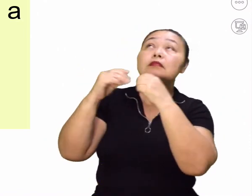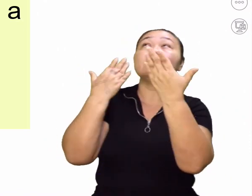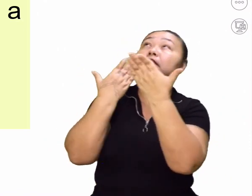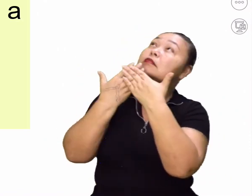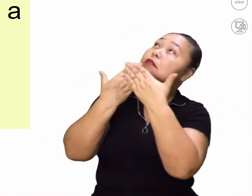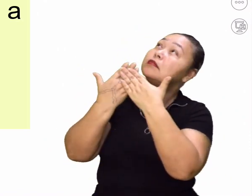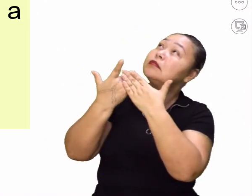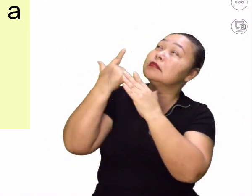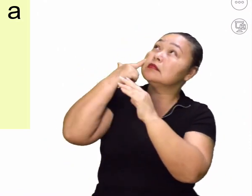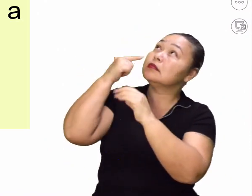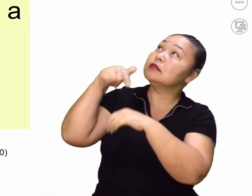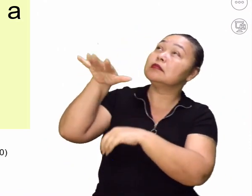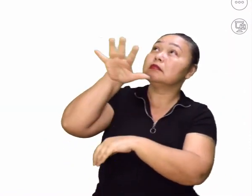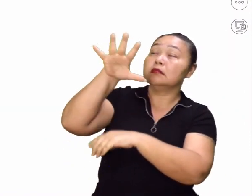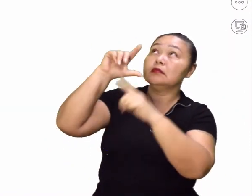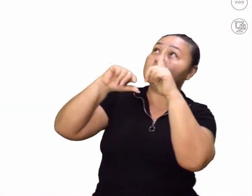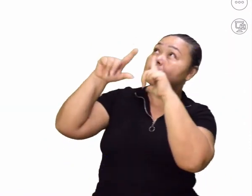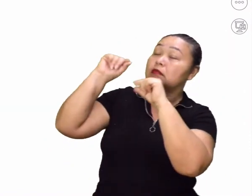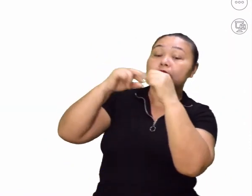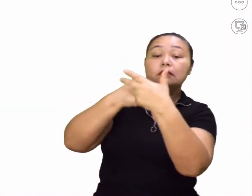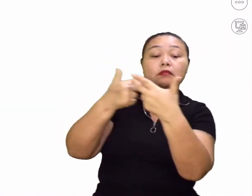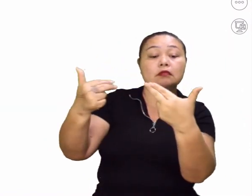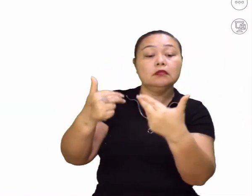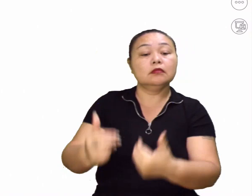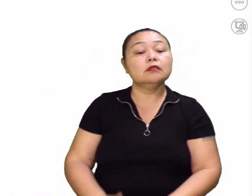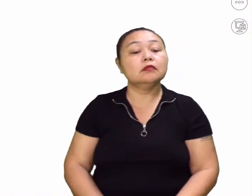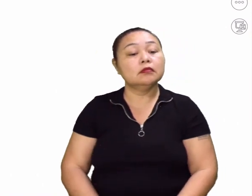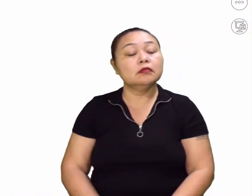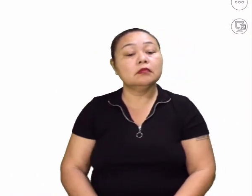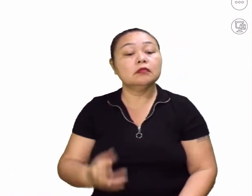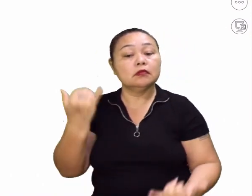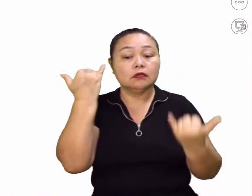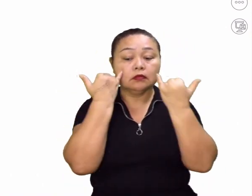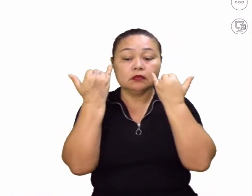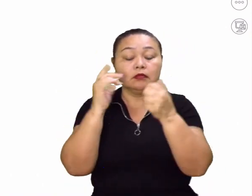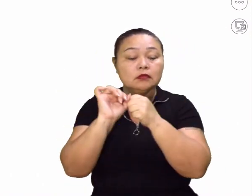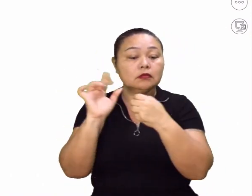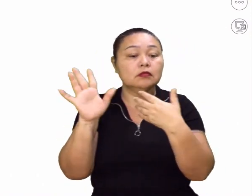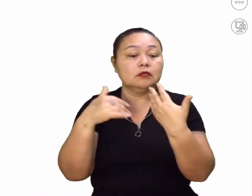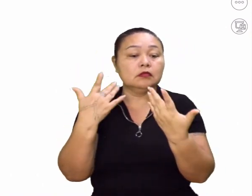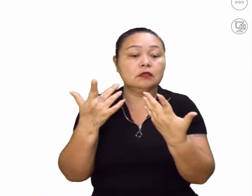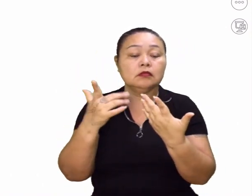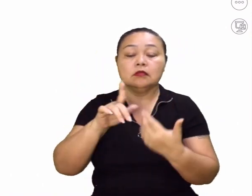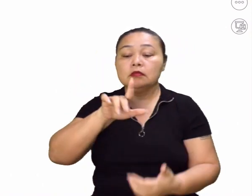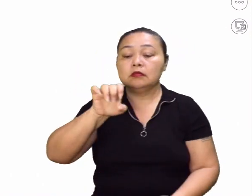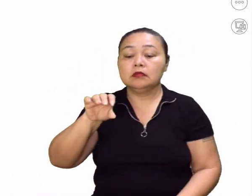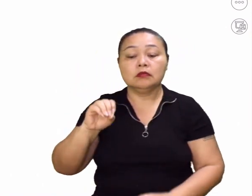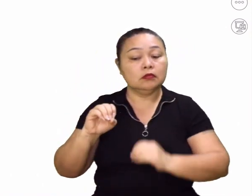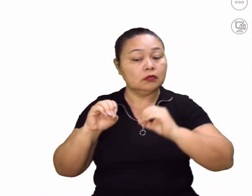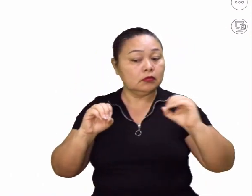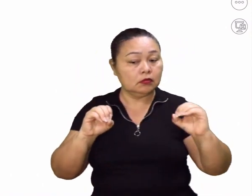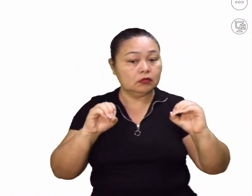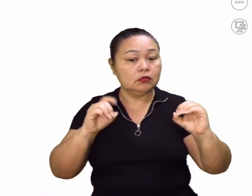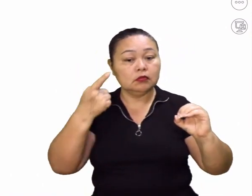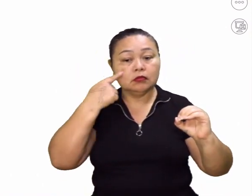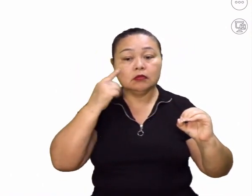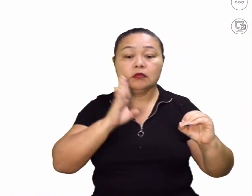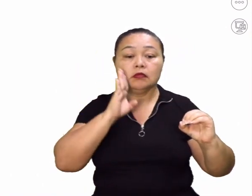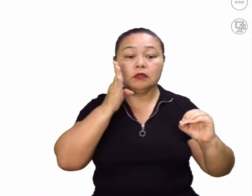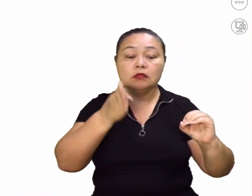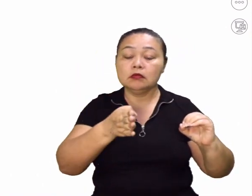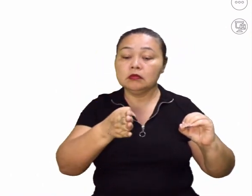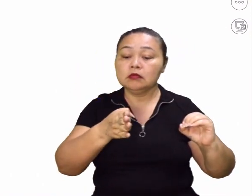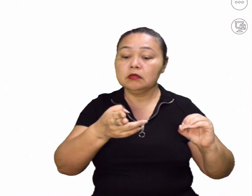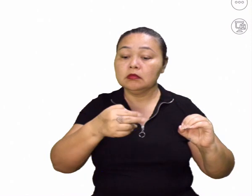astronomia. Vamos lá, mais informações sobre orientação. O leste e o oeste apontam para